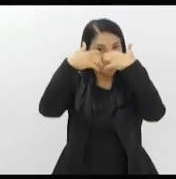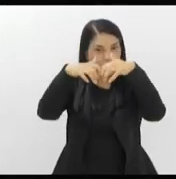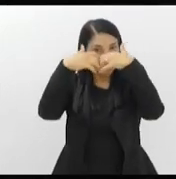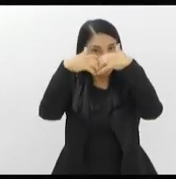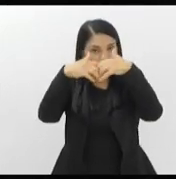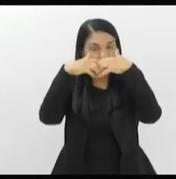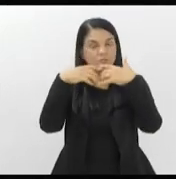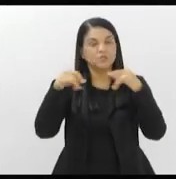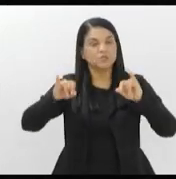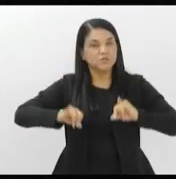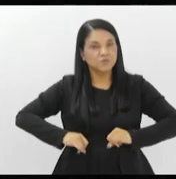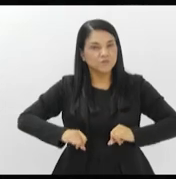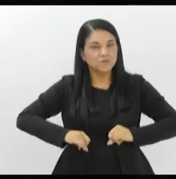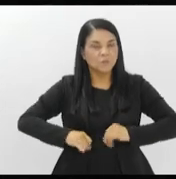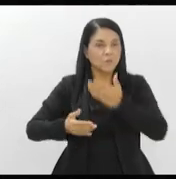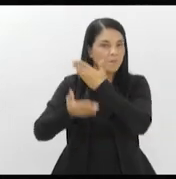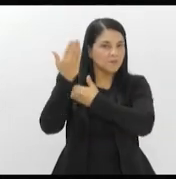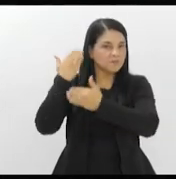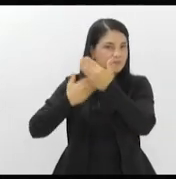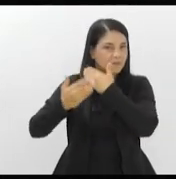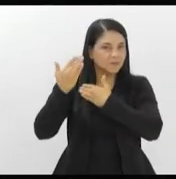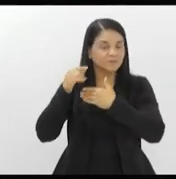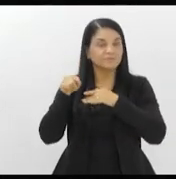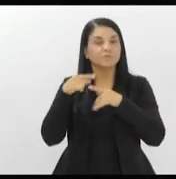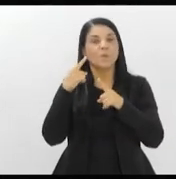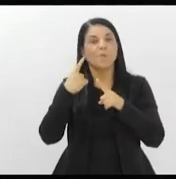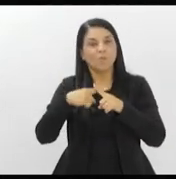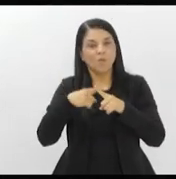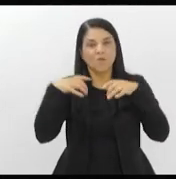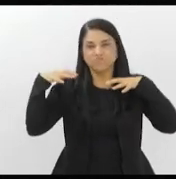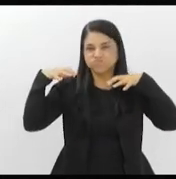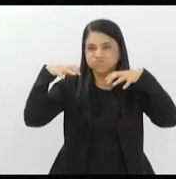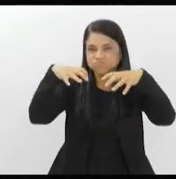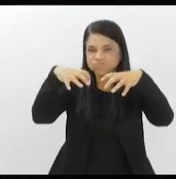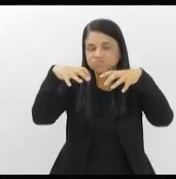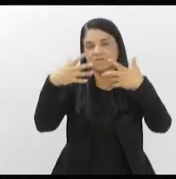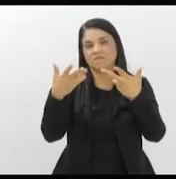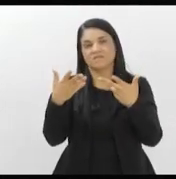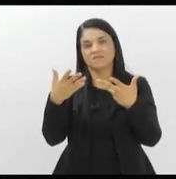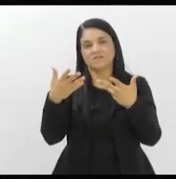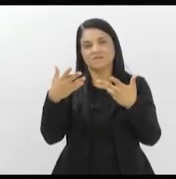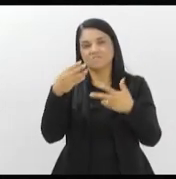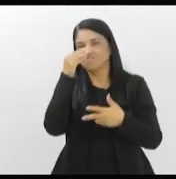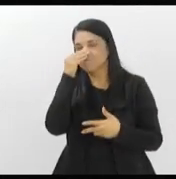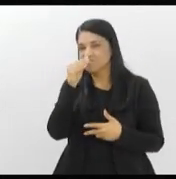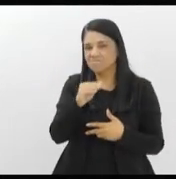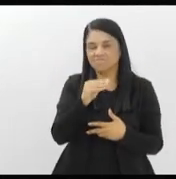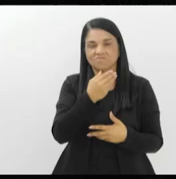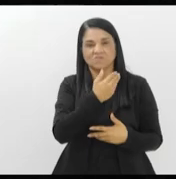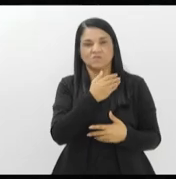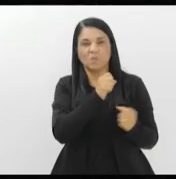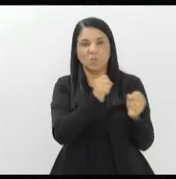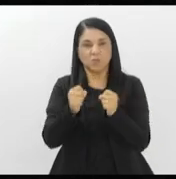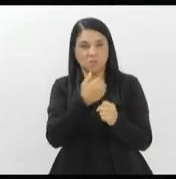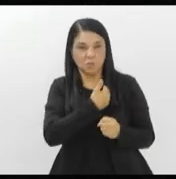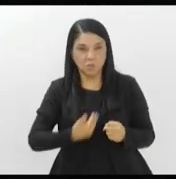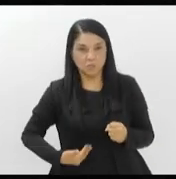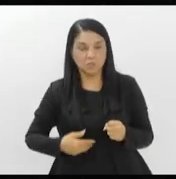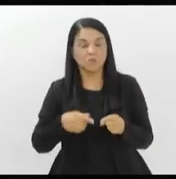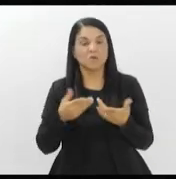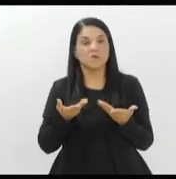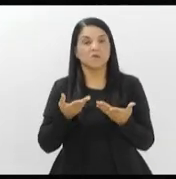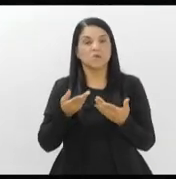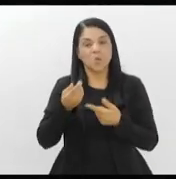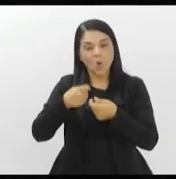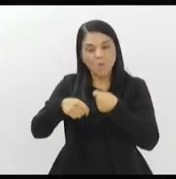sofreu num passado recente por conta das chuvas, por conta da omissão do poder público, e o comércio